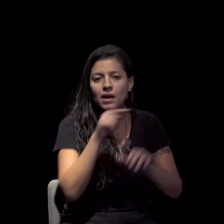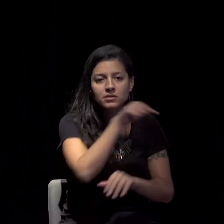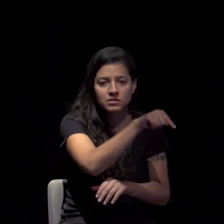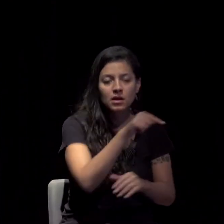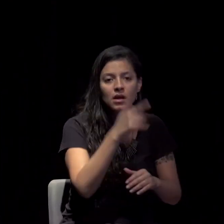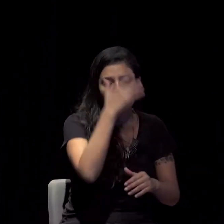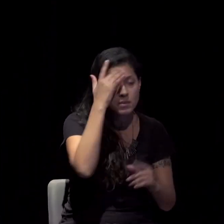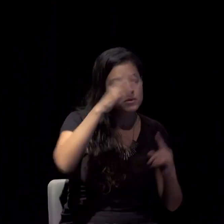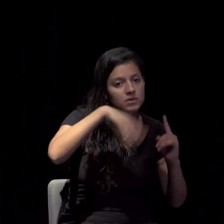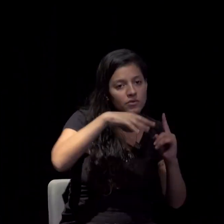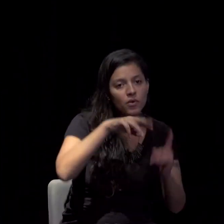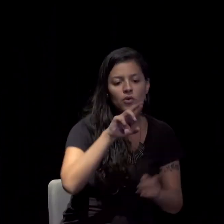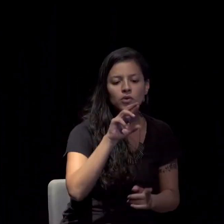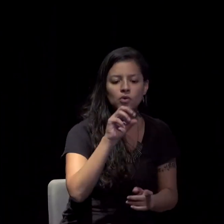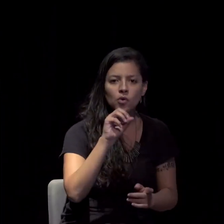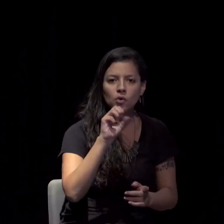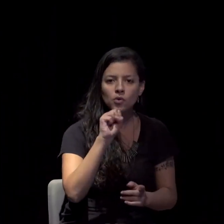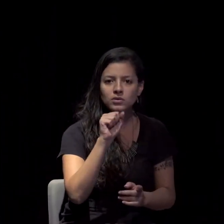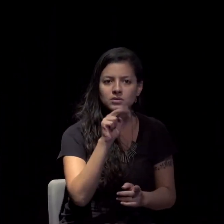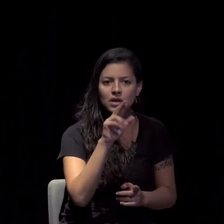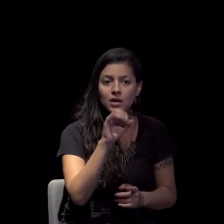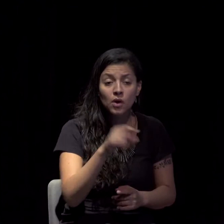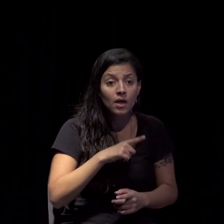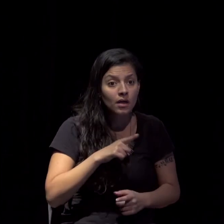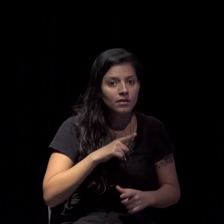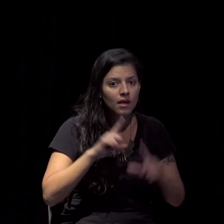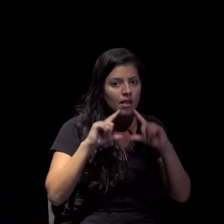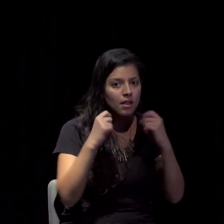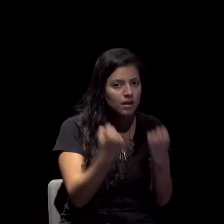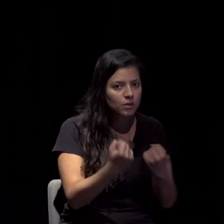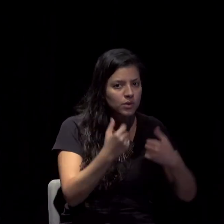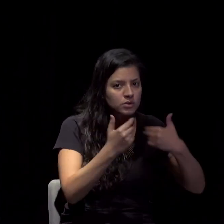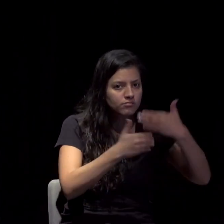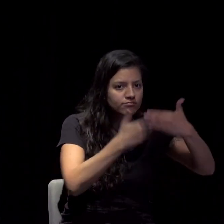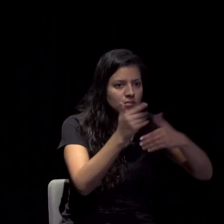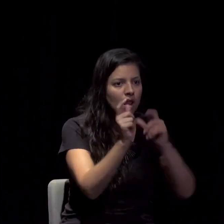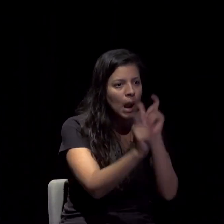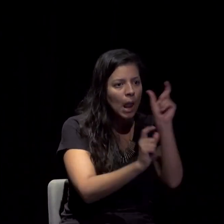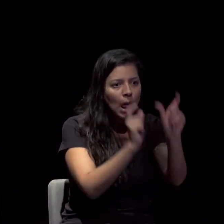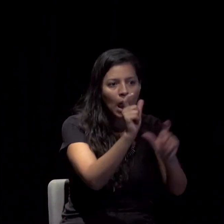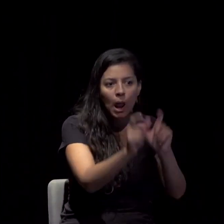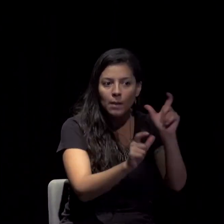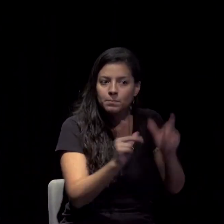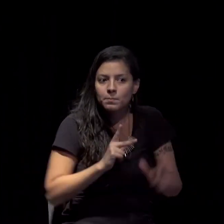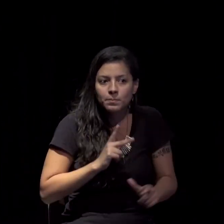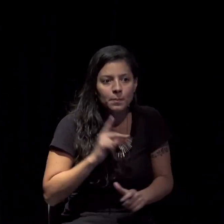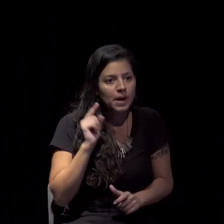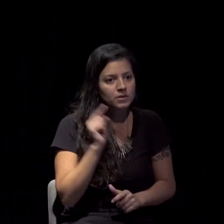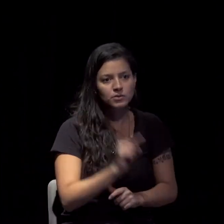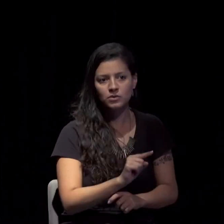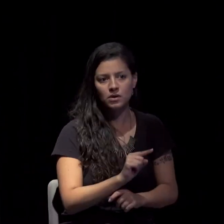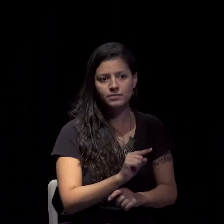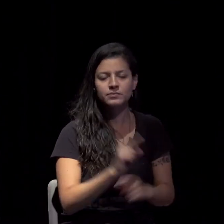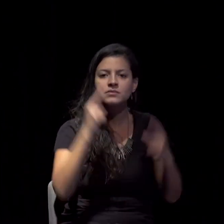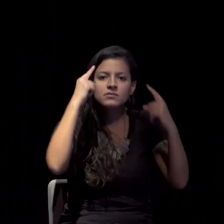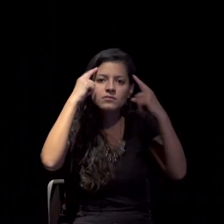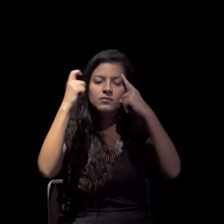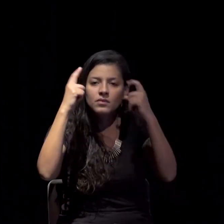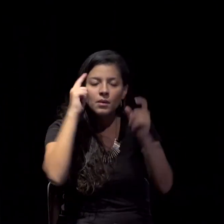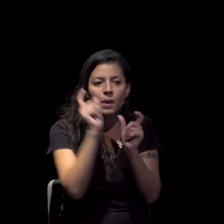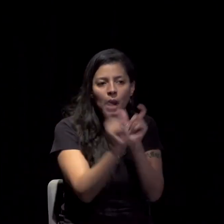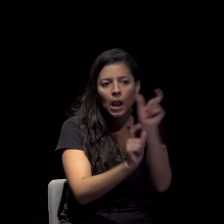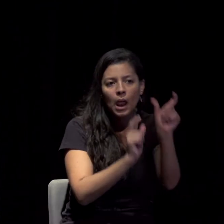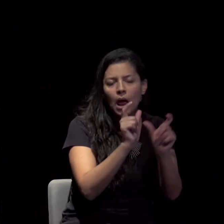desenvolvem um processo linguístico extremamente peculiar. Que esse processo de criação linguística pode ser compreendido